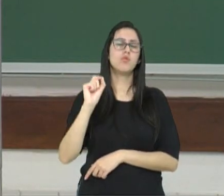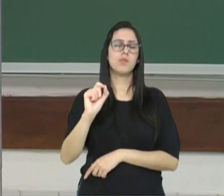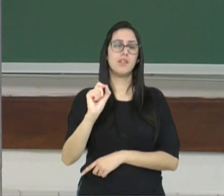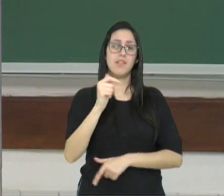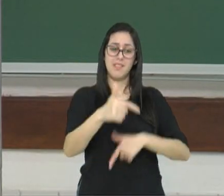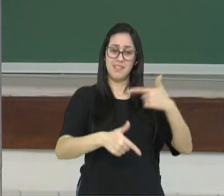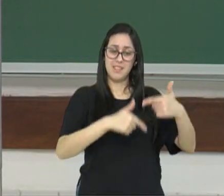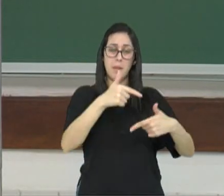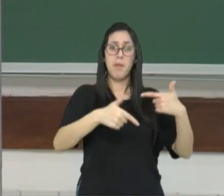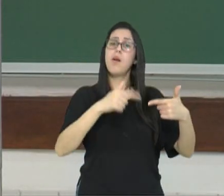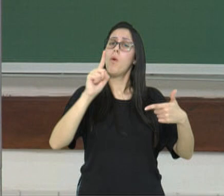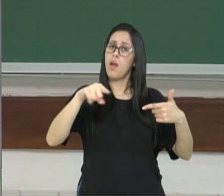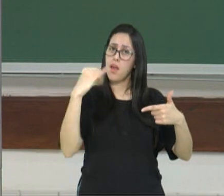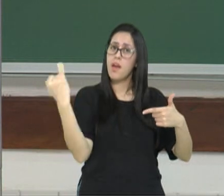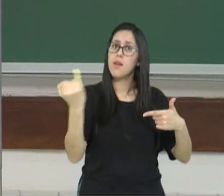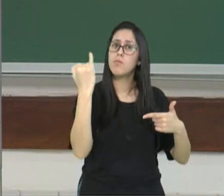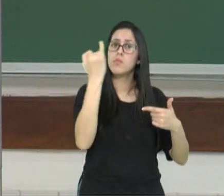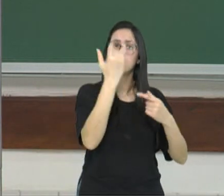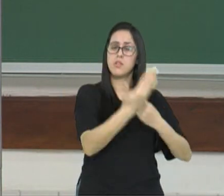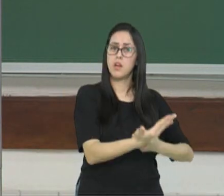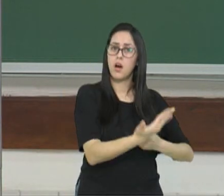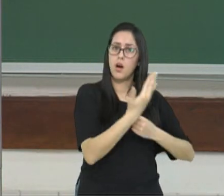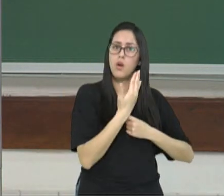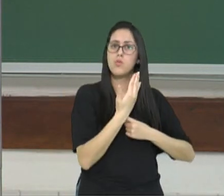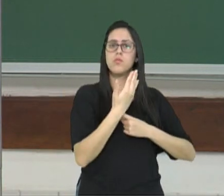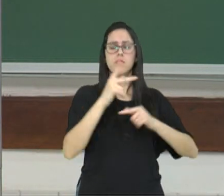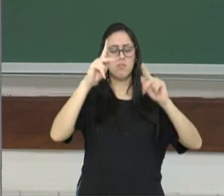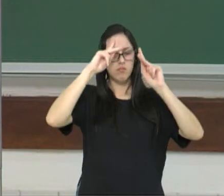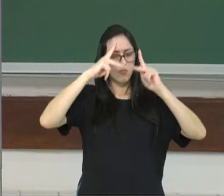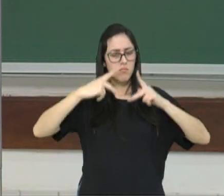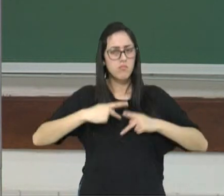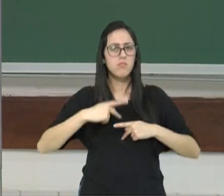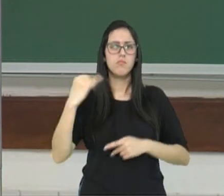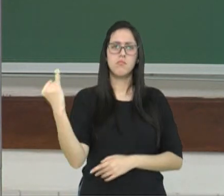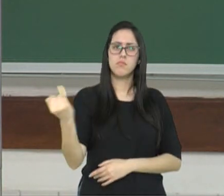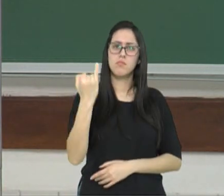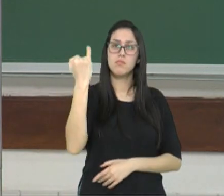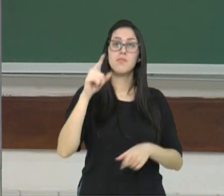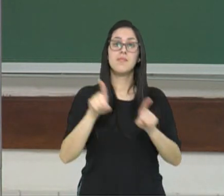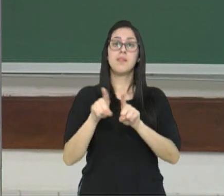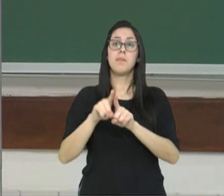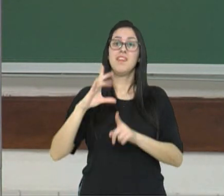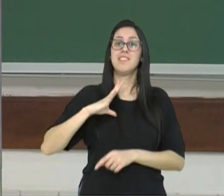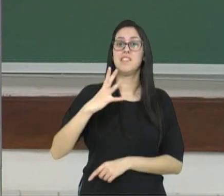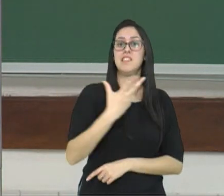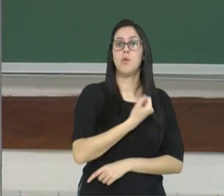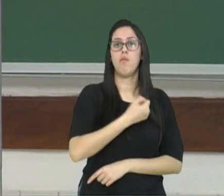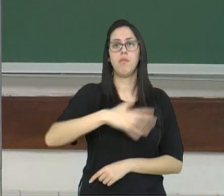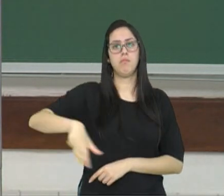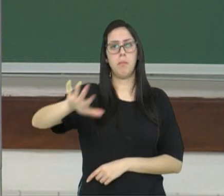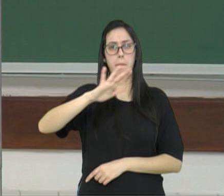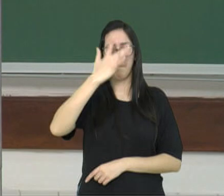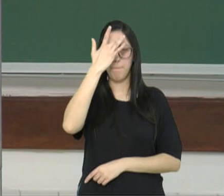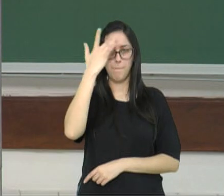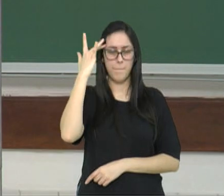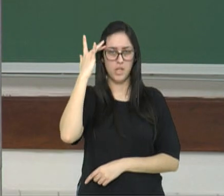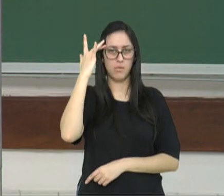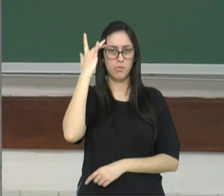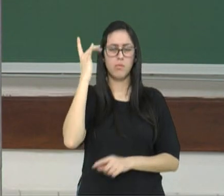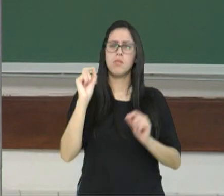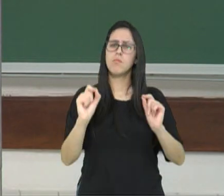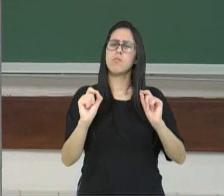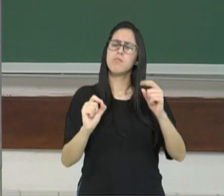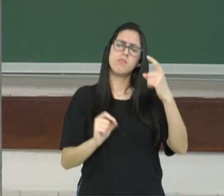é importante para a autonomia, para a independência e para a salvação das pessoas. Pensamento esse